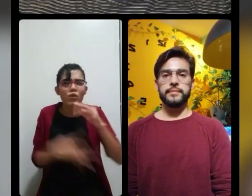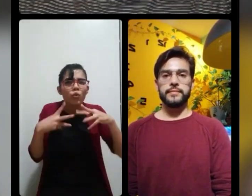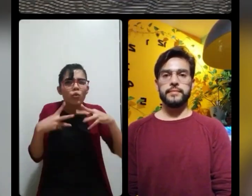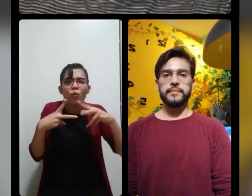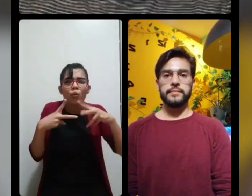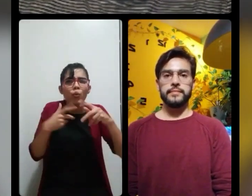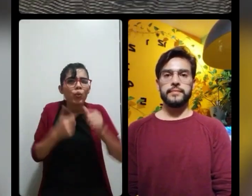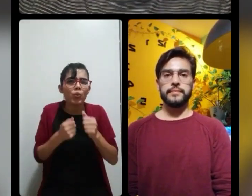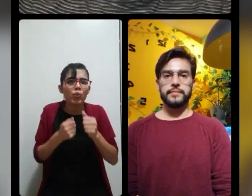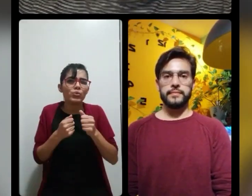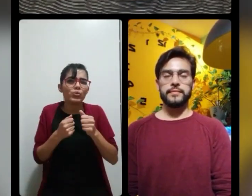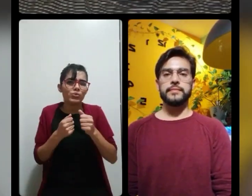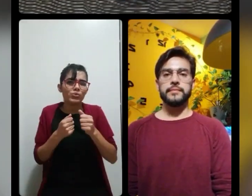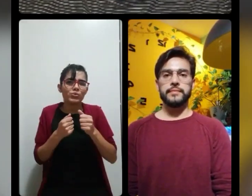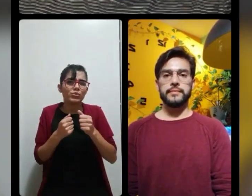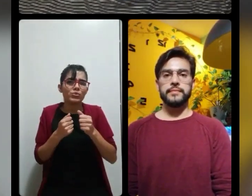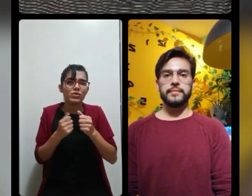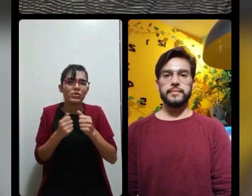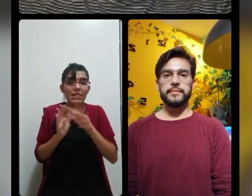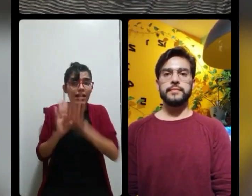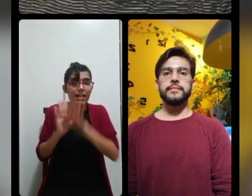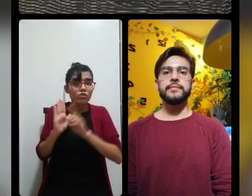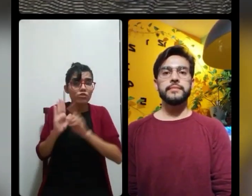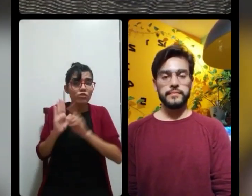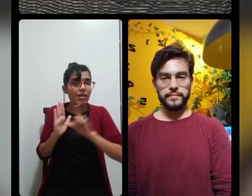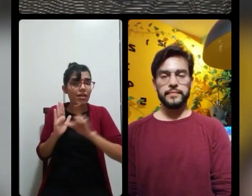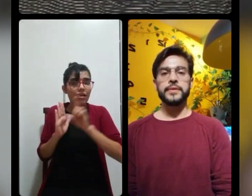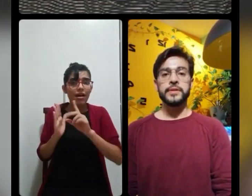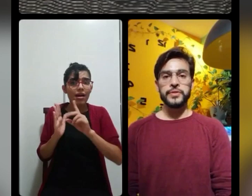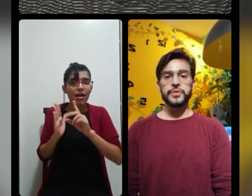texto literário, na construção do texto literário.